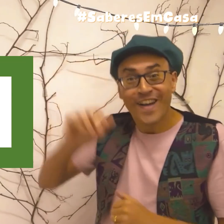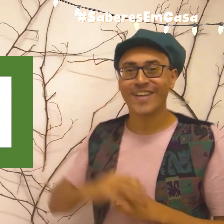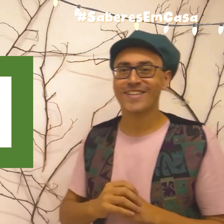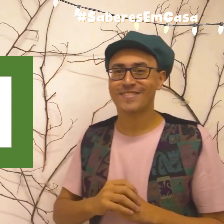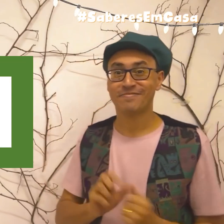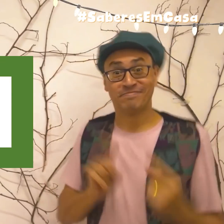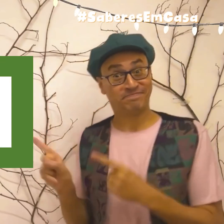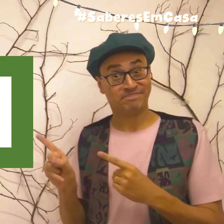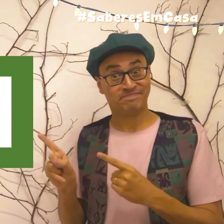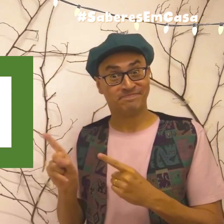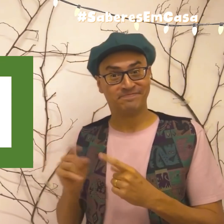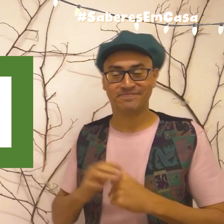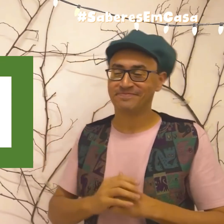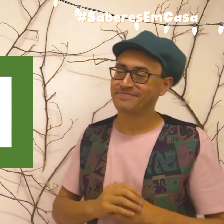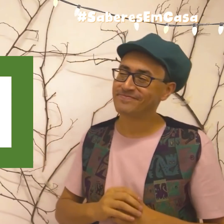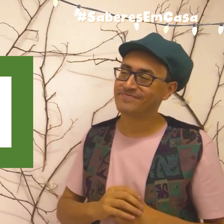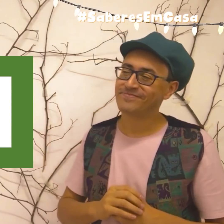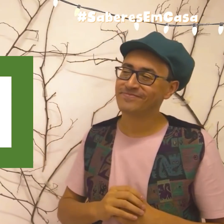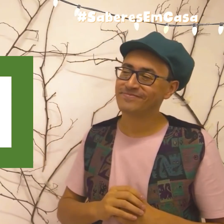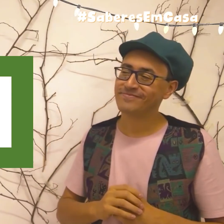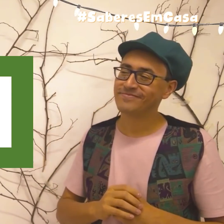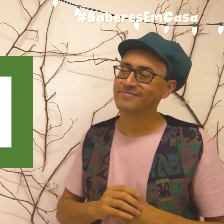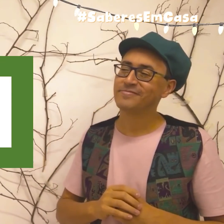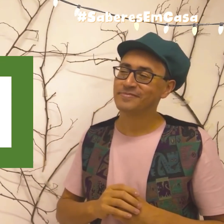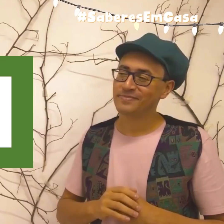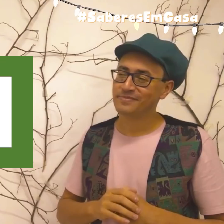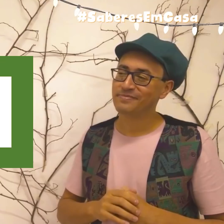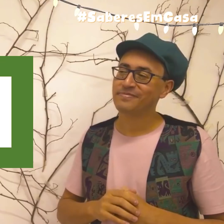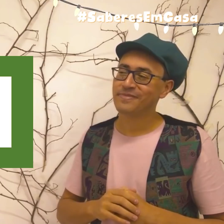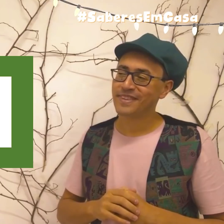Oi, olha aqui.